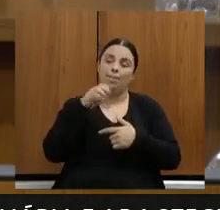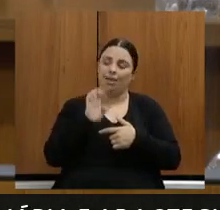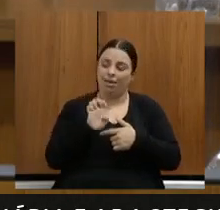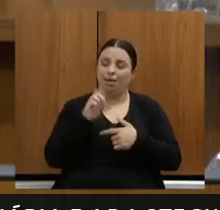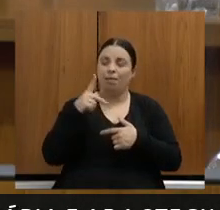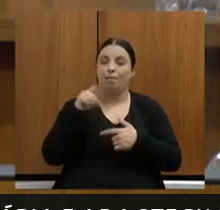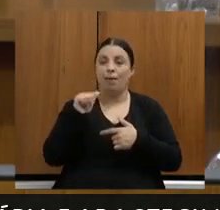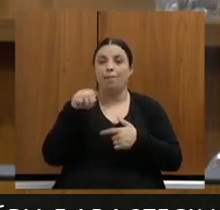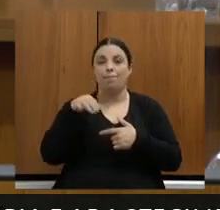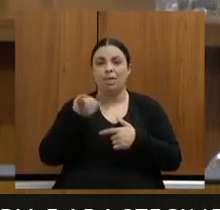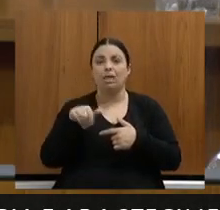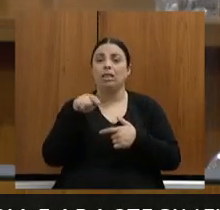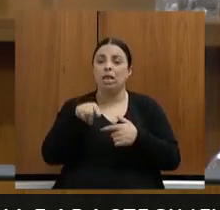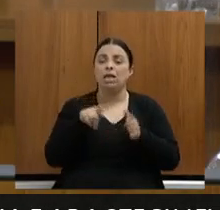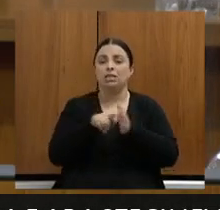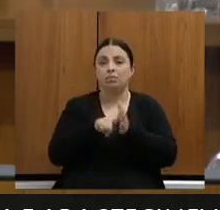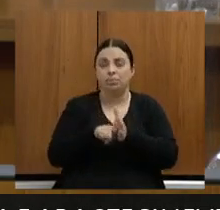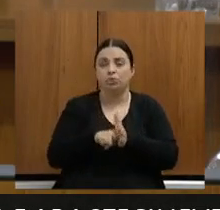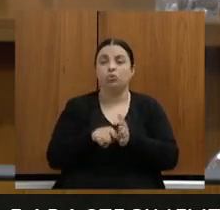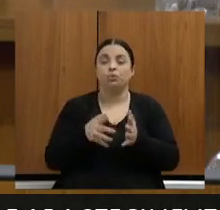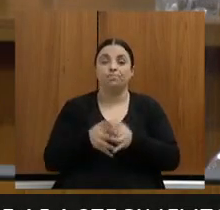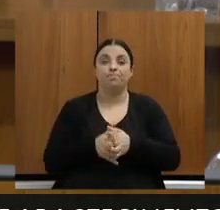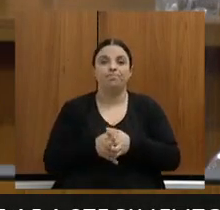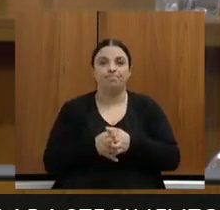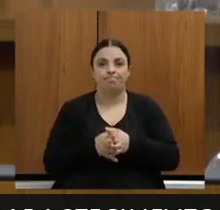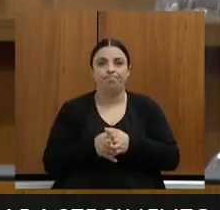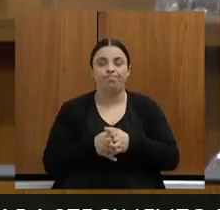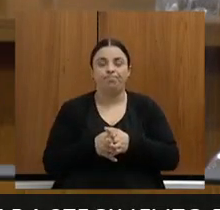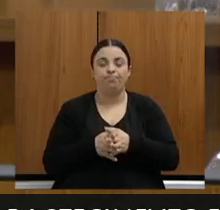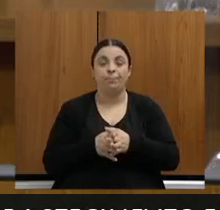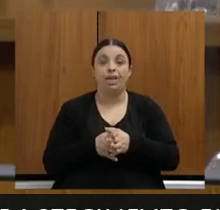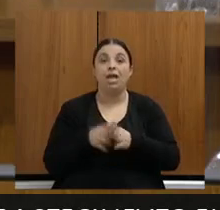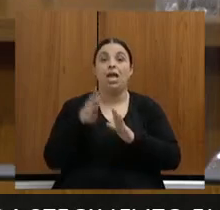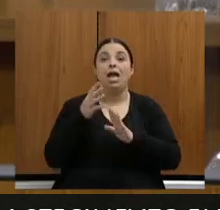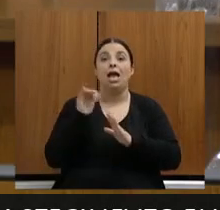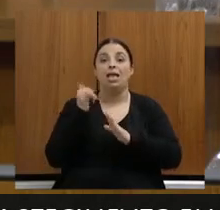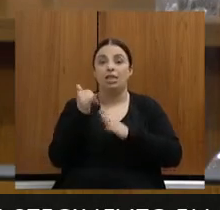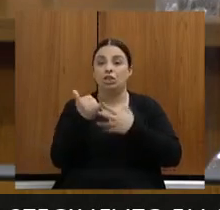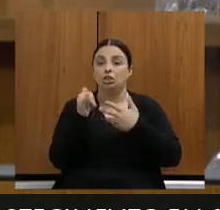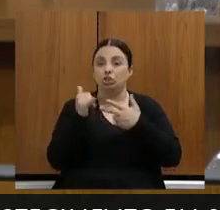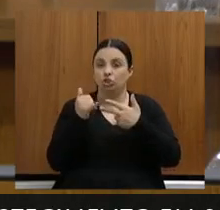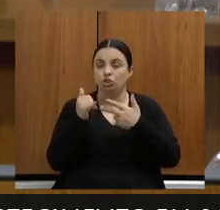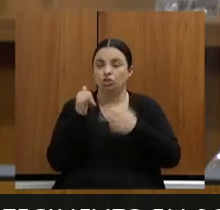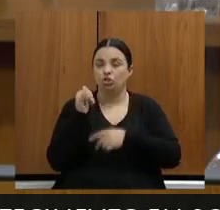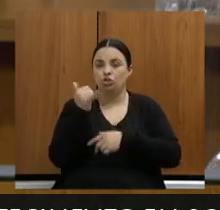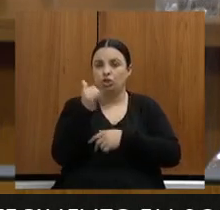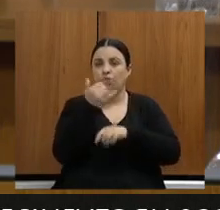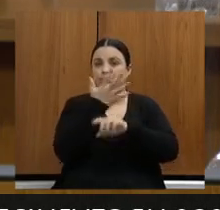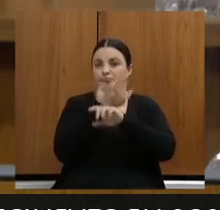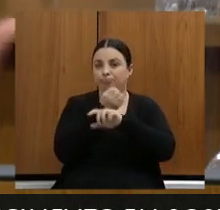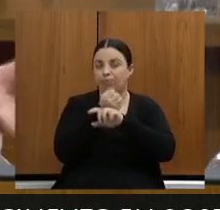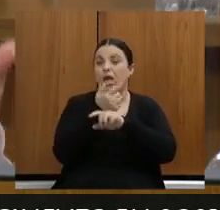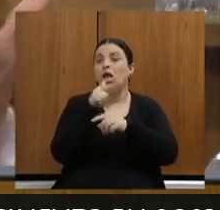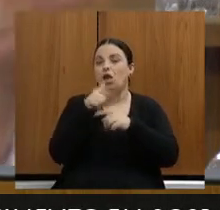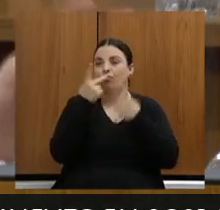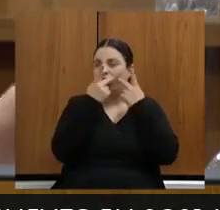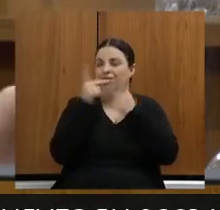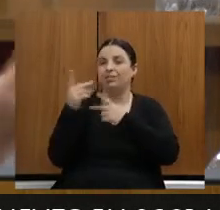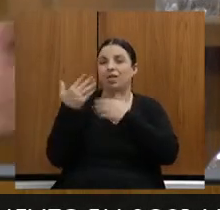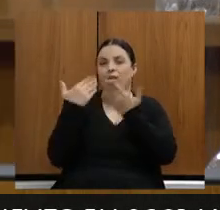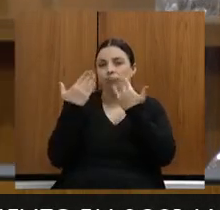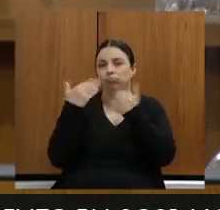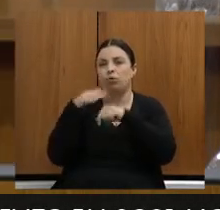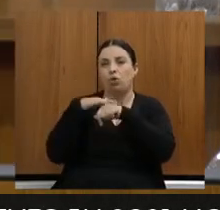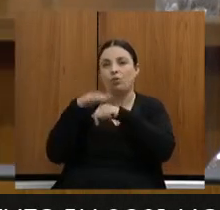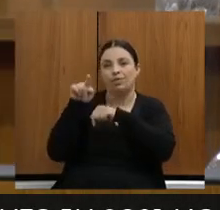apicultura energia falta voltar que eu vou fazer esse contato da Cemig as ideia muito boa eu Visitei lá em Catuti já comentei